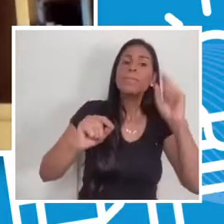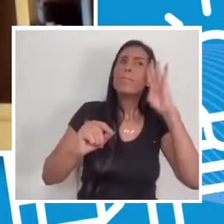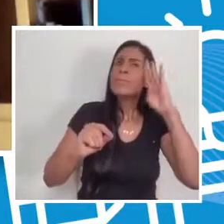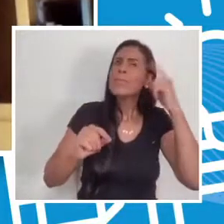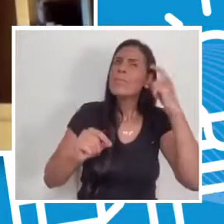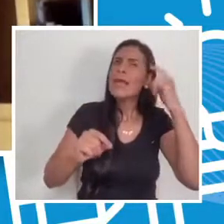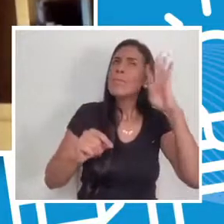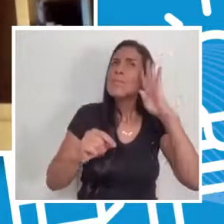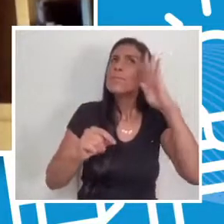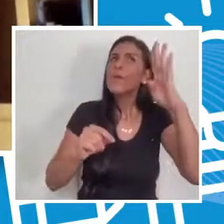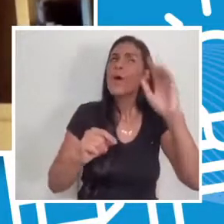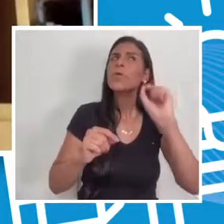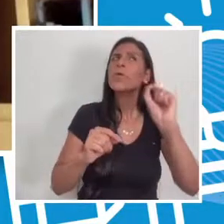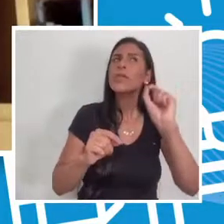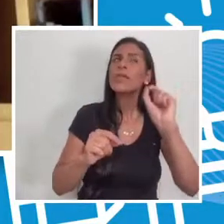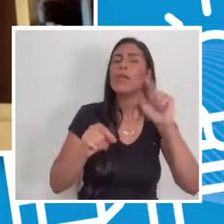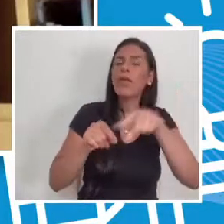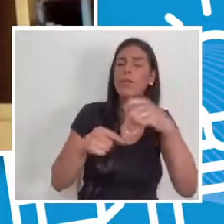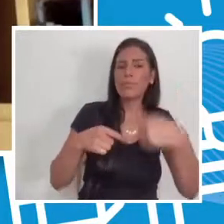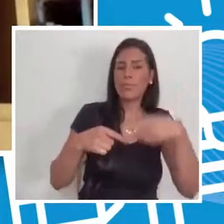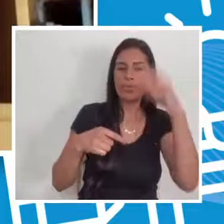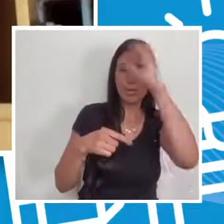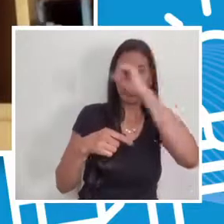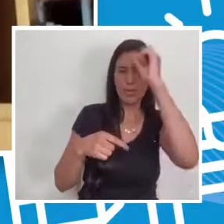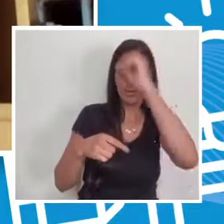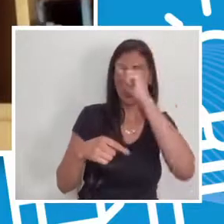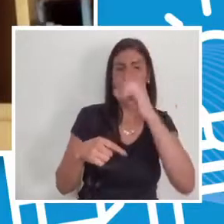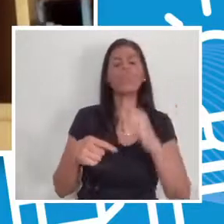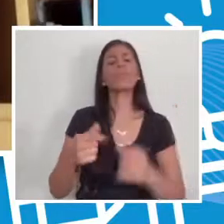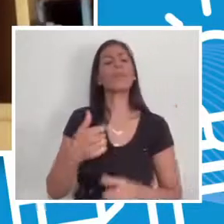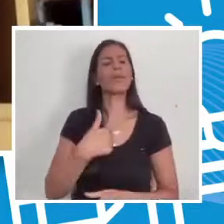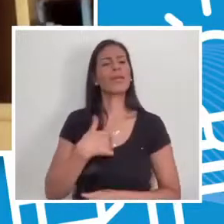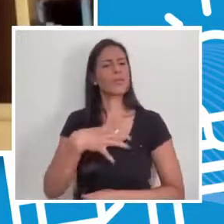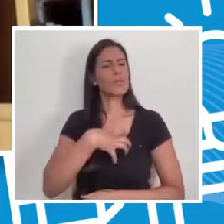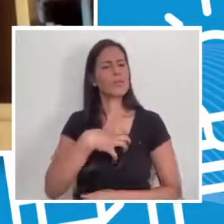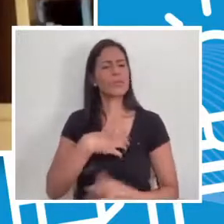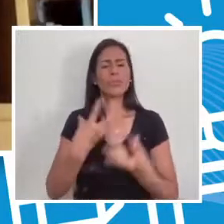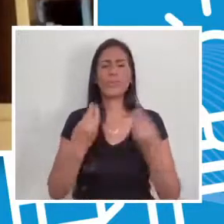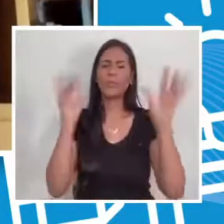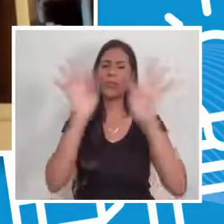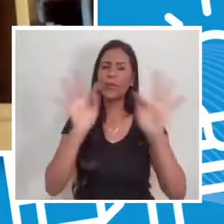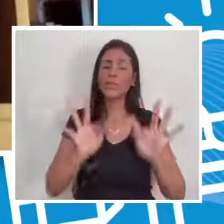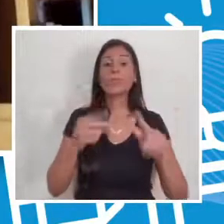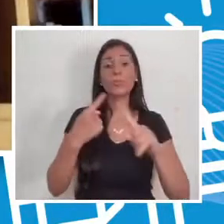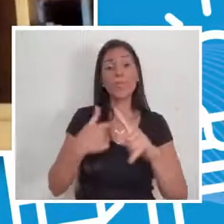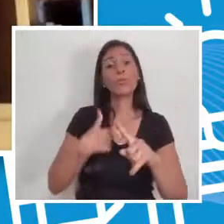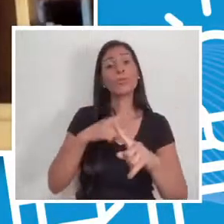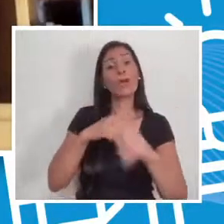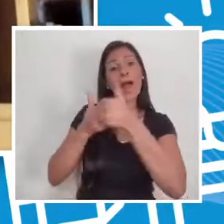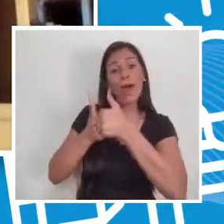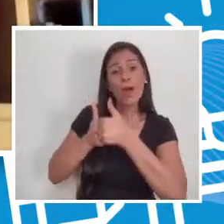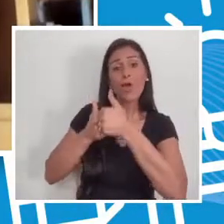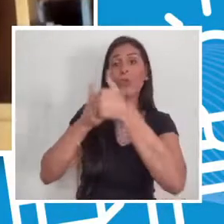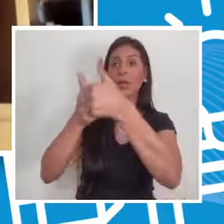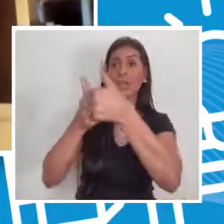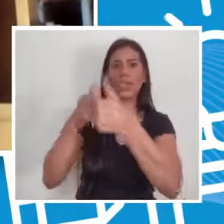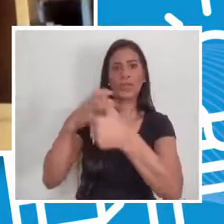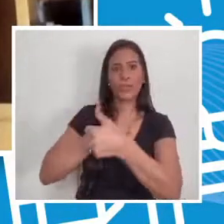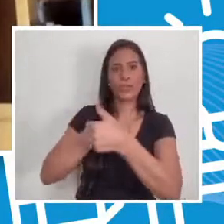essas unidades federativas, e eu estou muito contente de acompanhar esse processo, estão, de alguma forma, num movimento